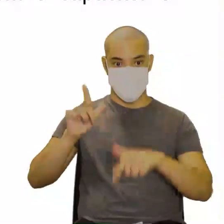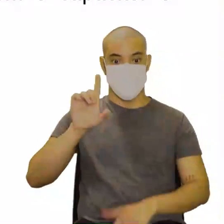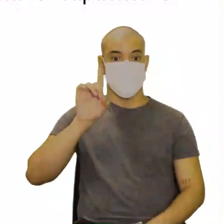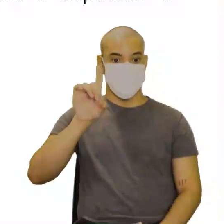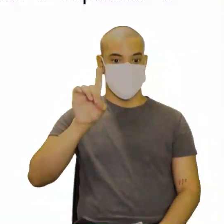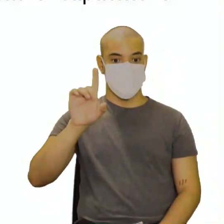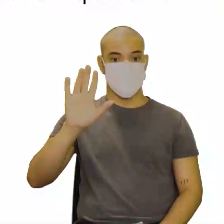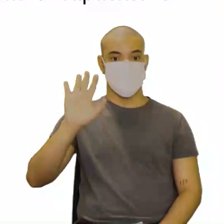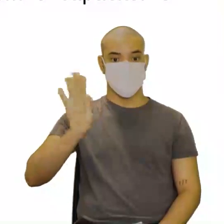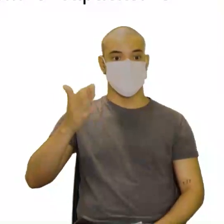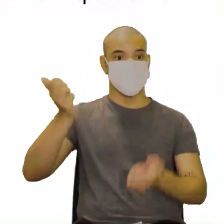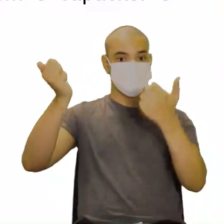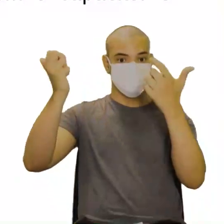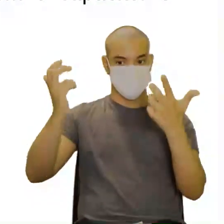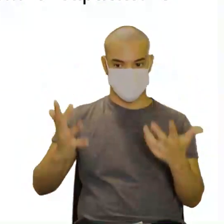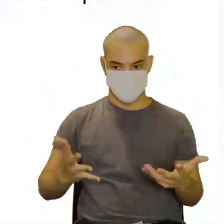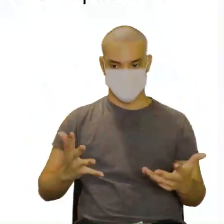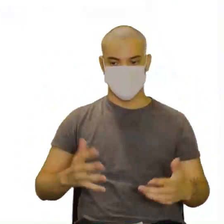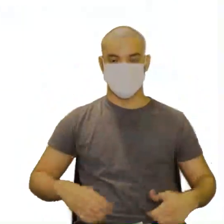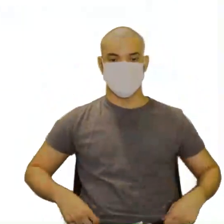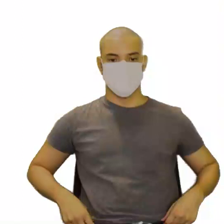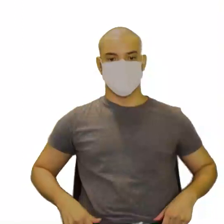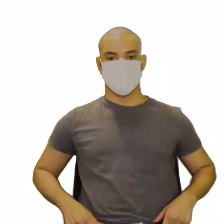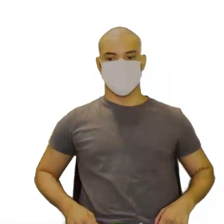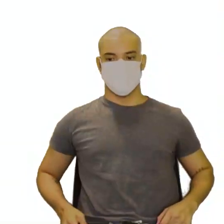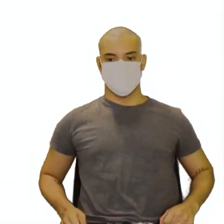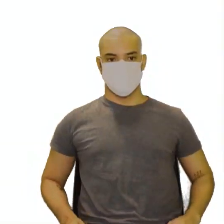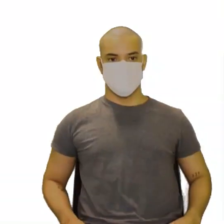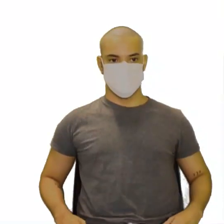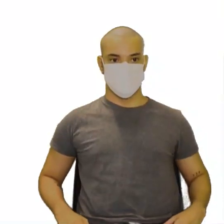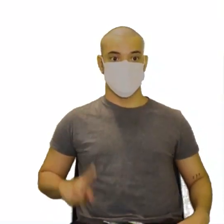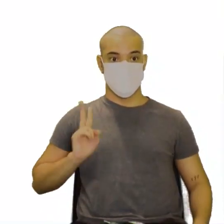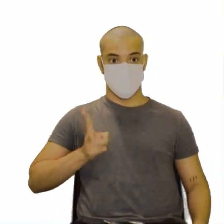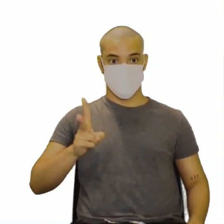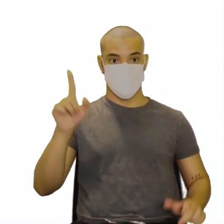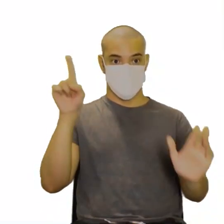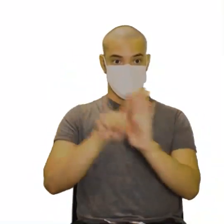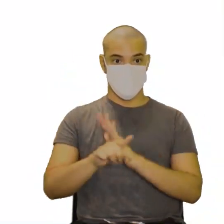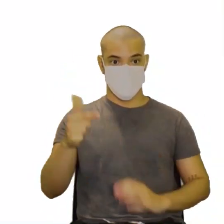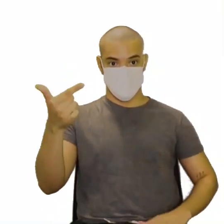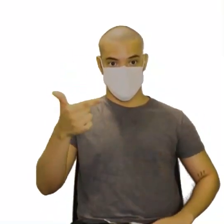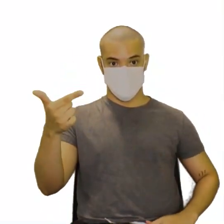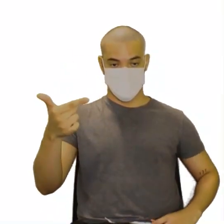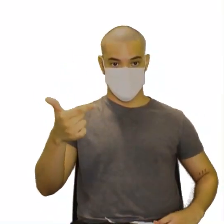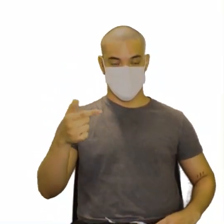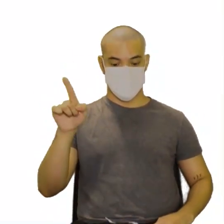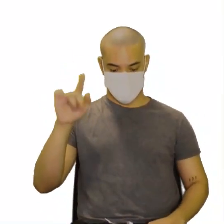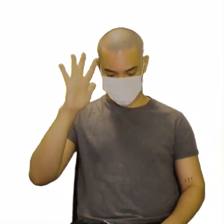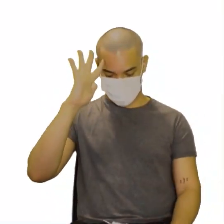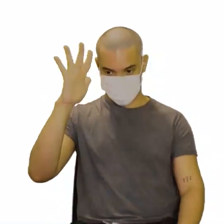as explicações para vocês, tá? Continuando, questão 2. Aquela foi teórica, essa aqui nós vamos